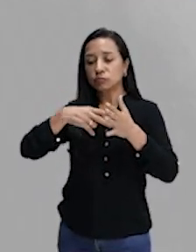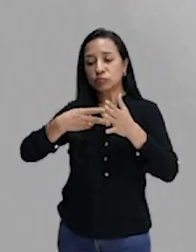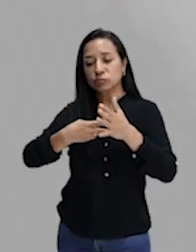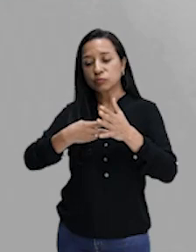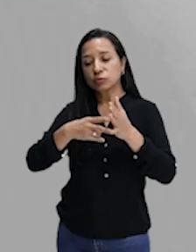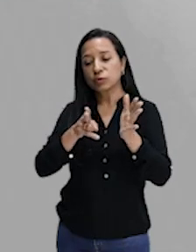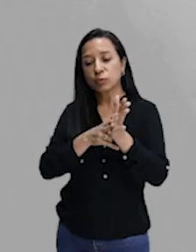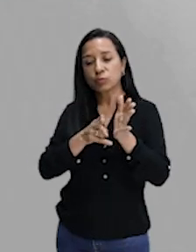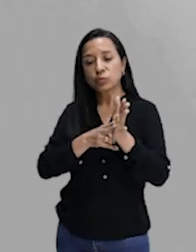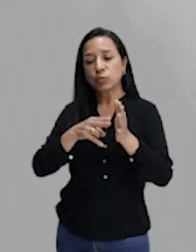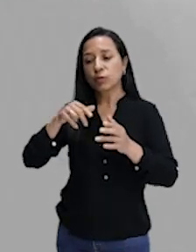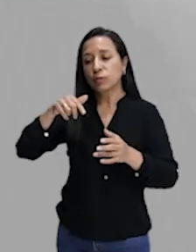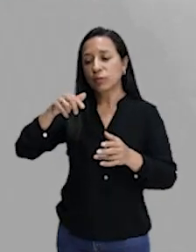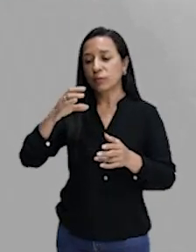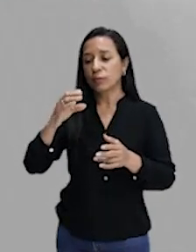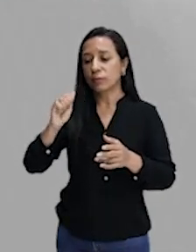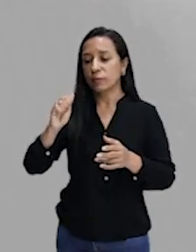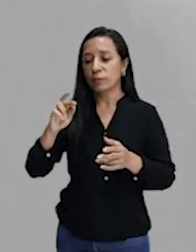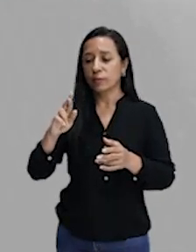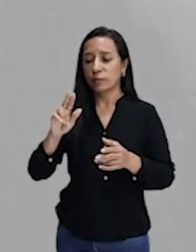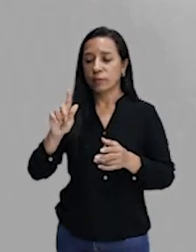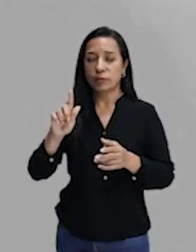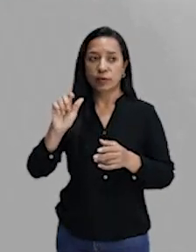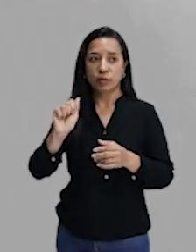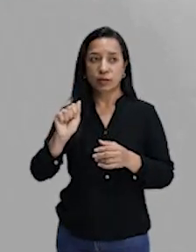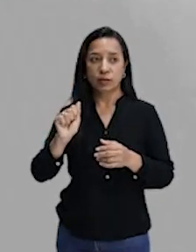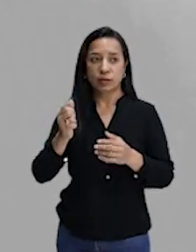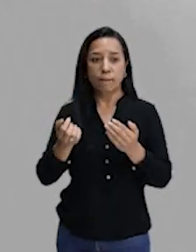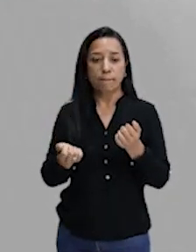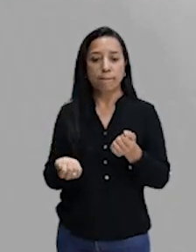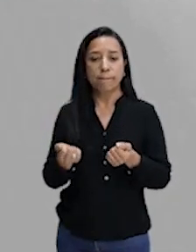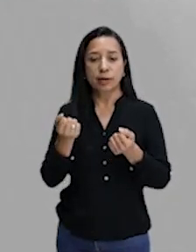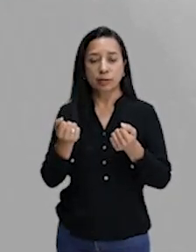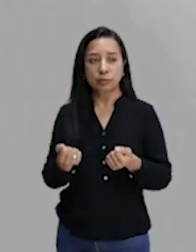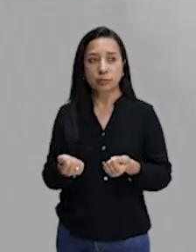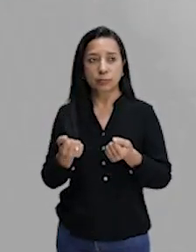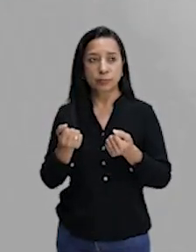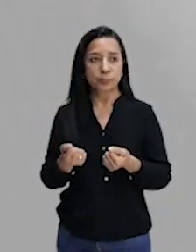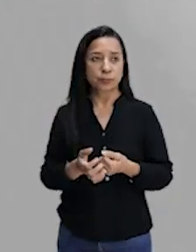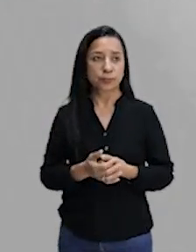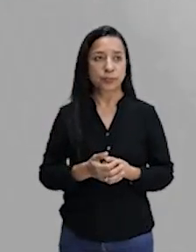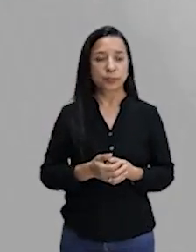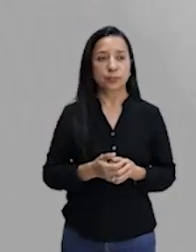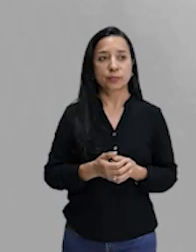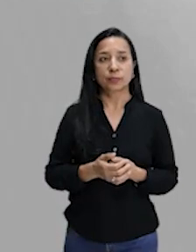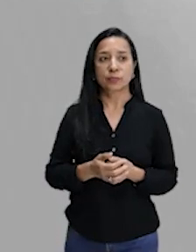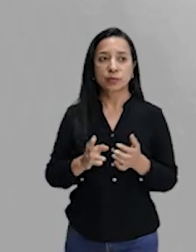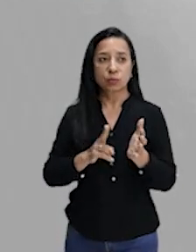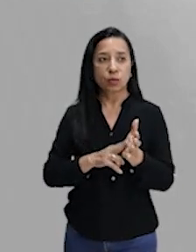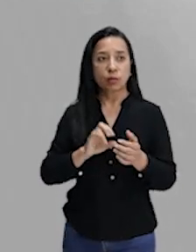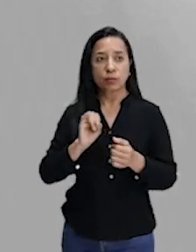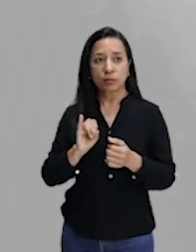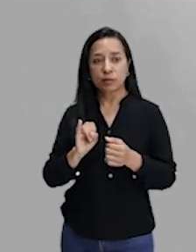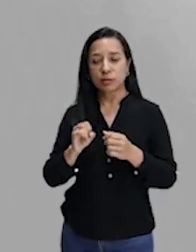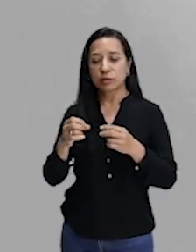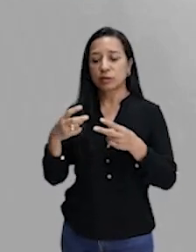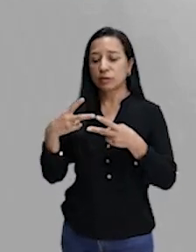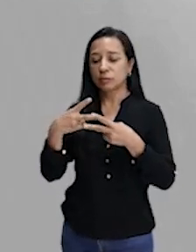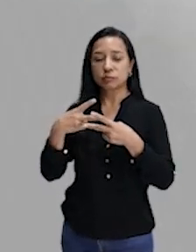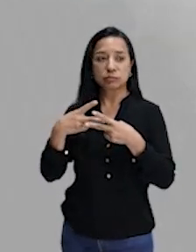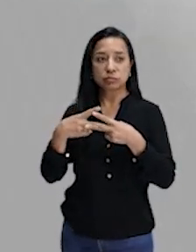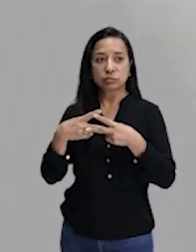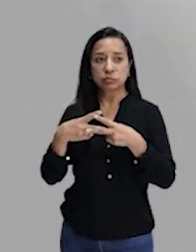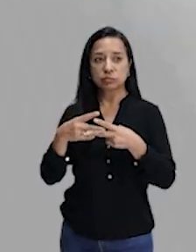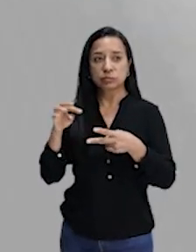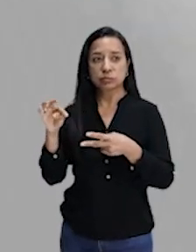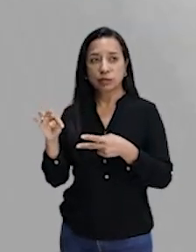multiplicando nem pelos extremos né a gente vai encontrar que a carga vai ser o produto da